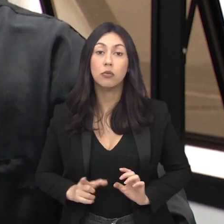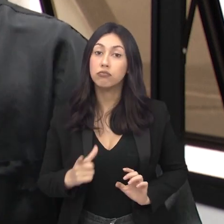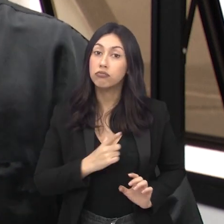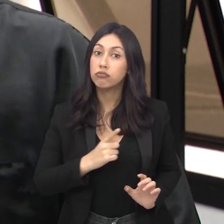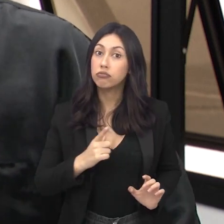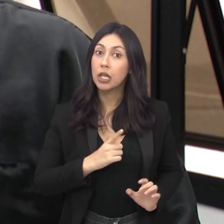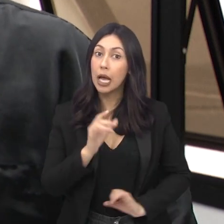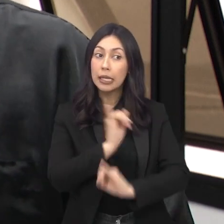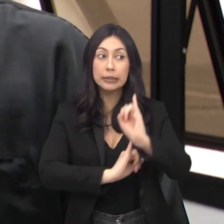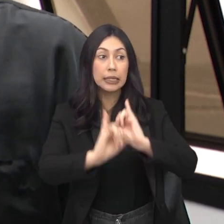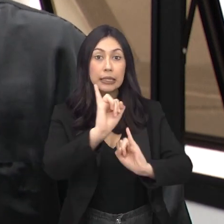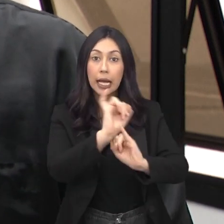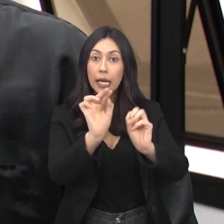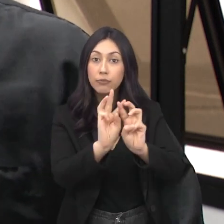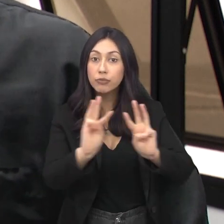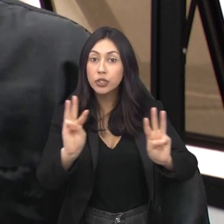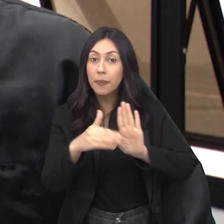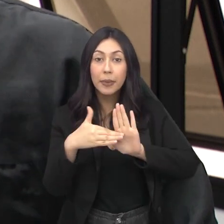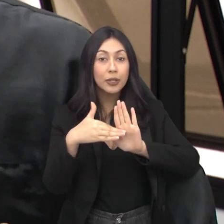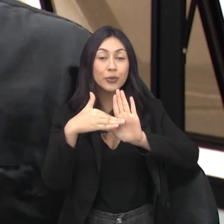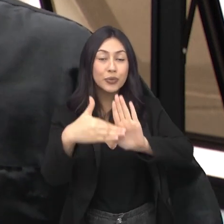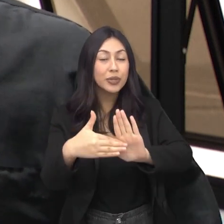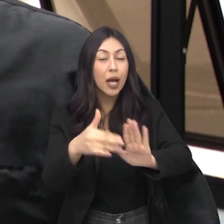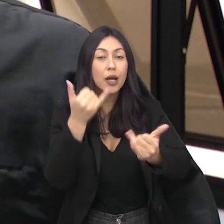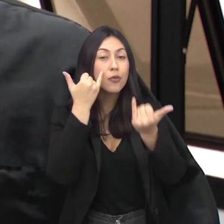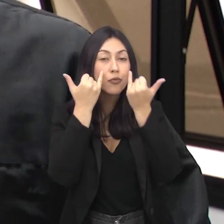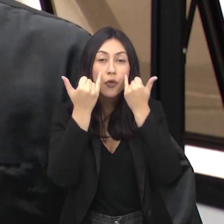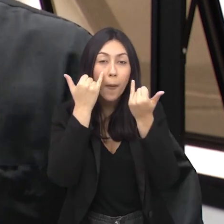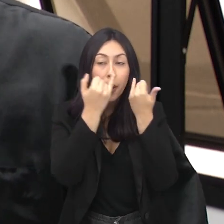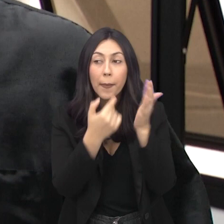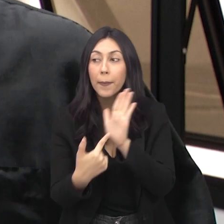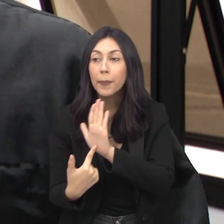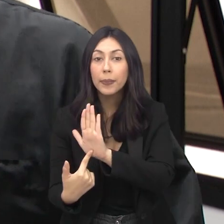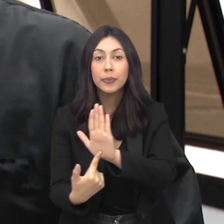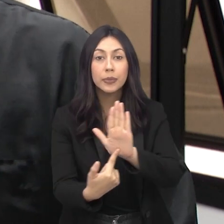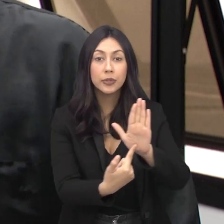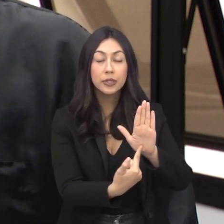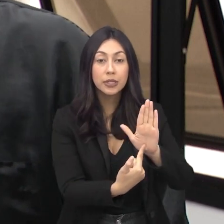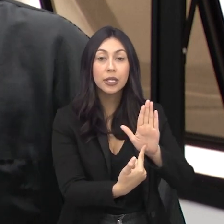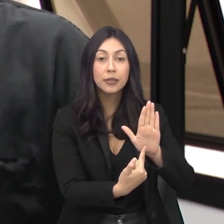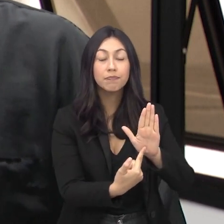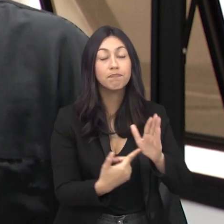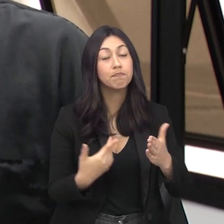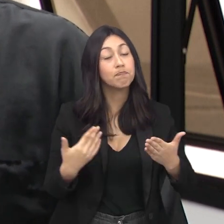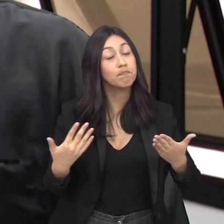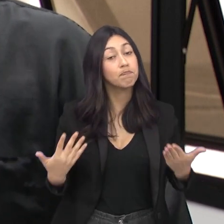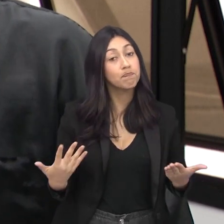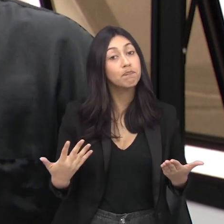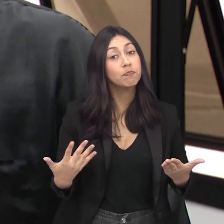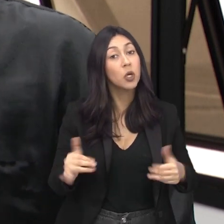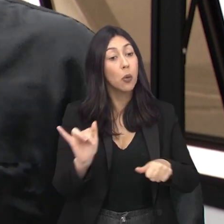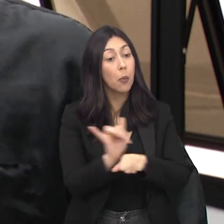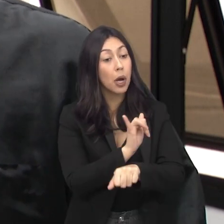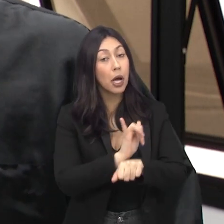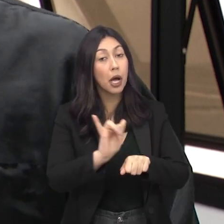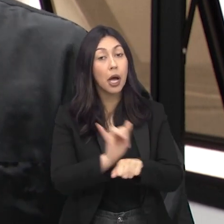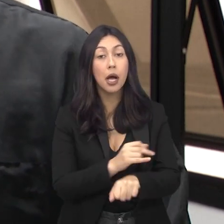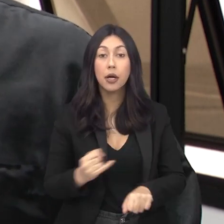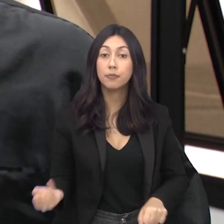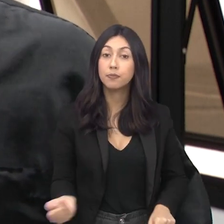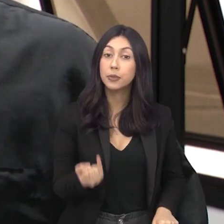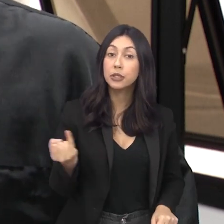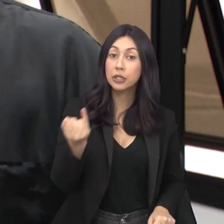e a lei de transparência como aliados para dar transparência e publicidade para os atos públicos. Então essa